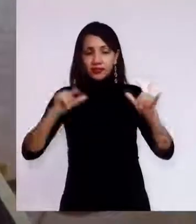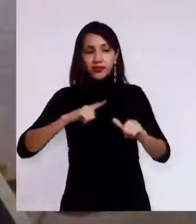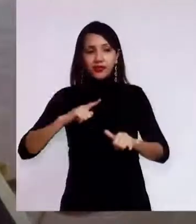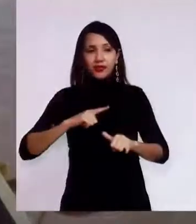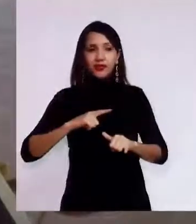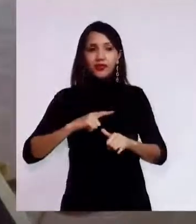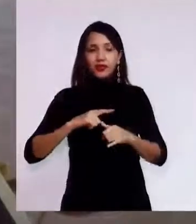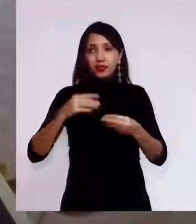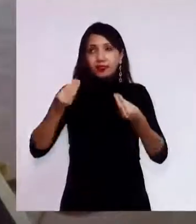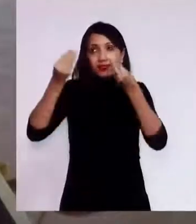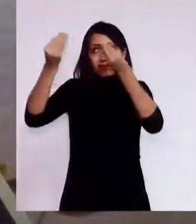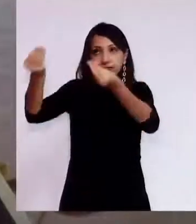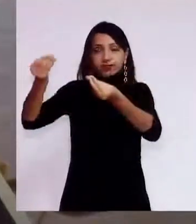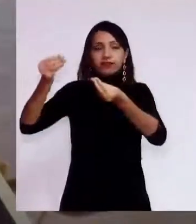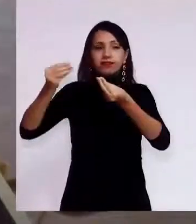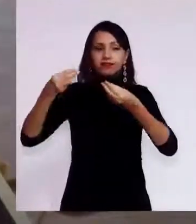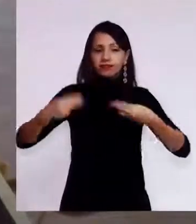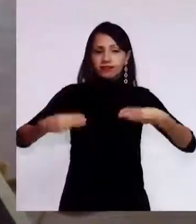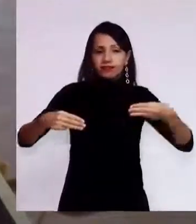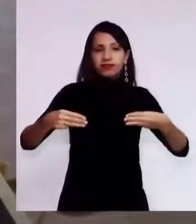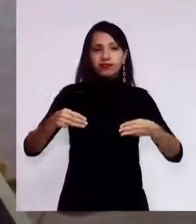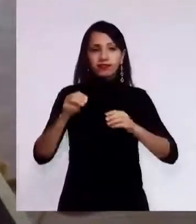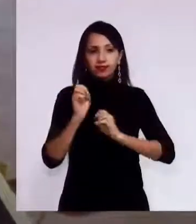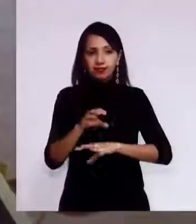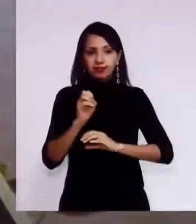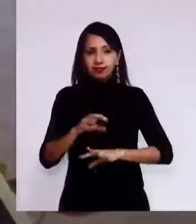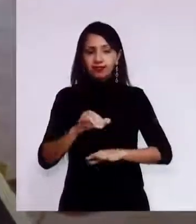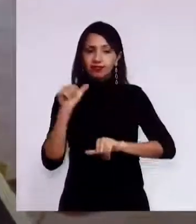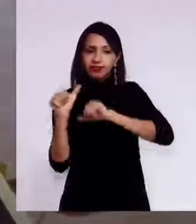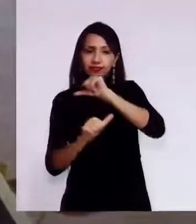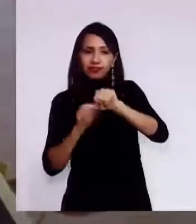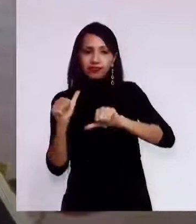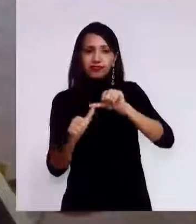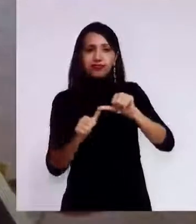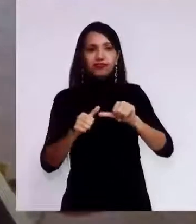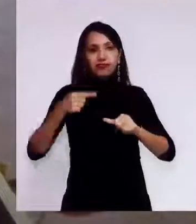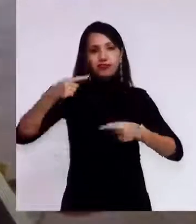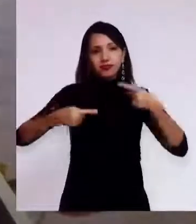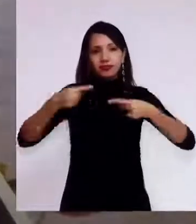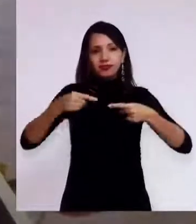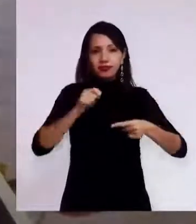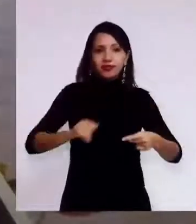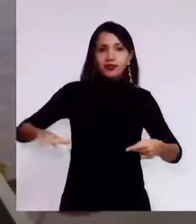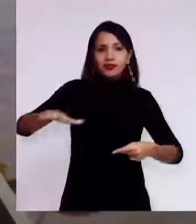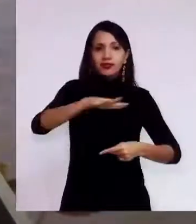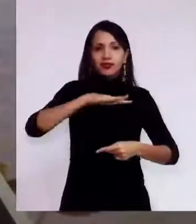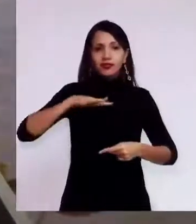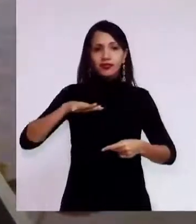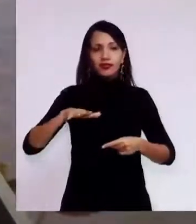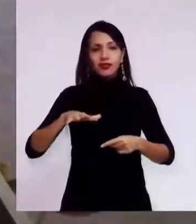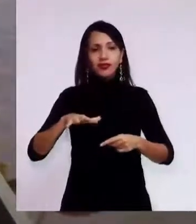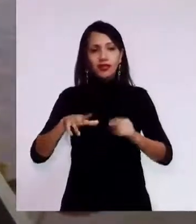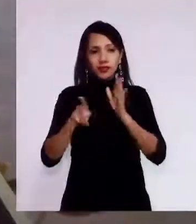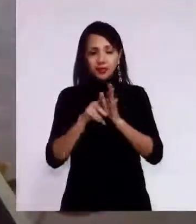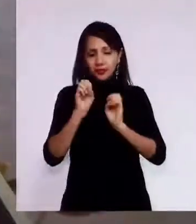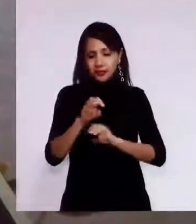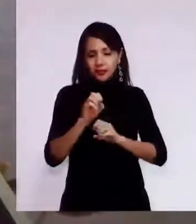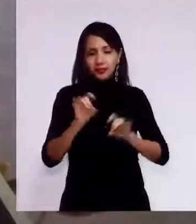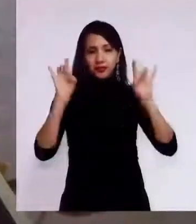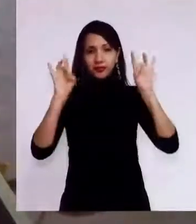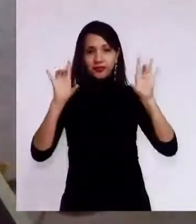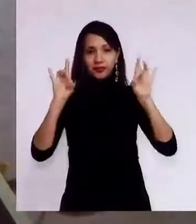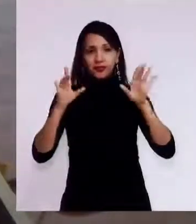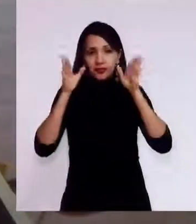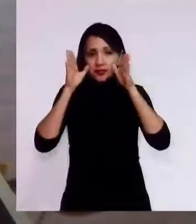de que o Ministério da Educação fará uma reforma nas diretrizes fundamentais da Política Nacional de Educação Especial na perspectiva da